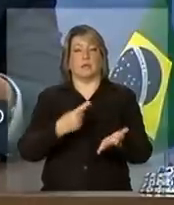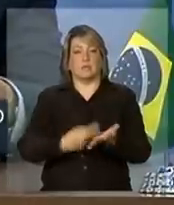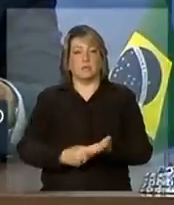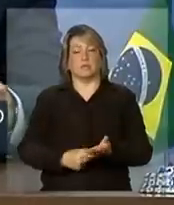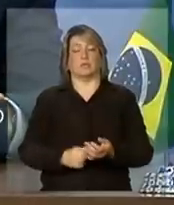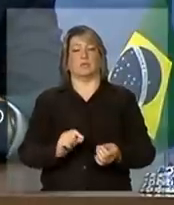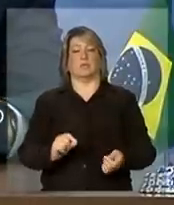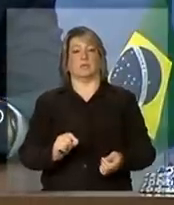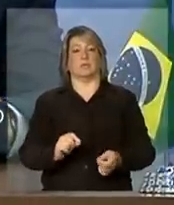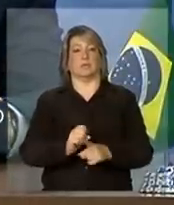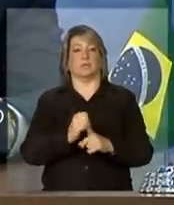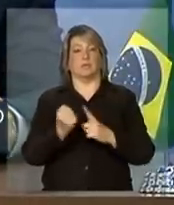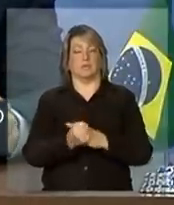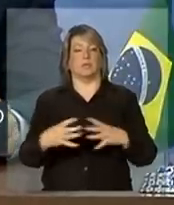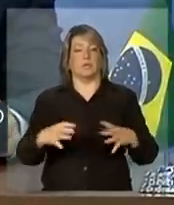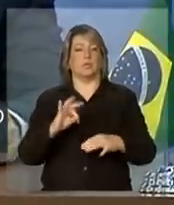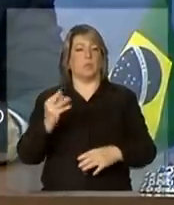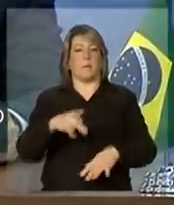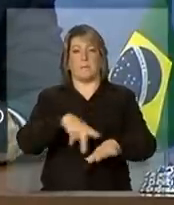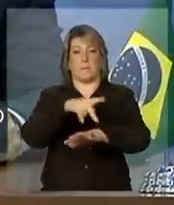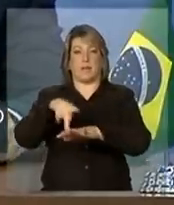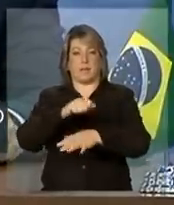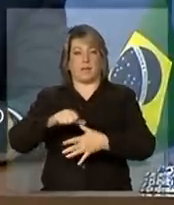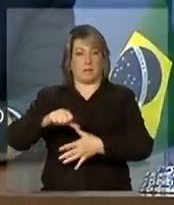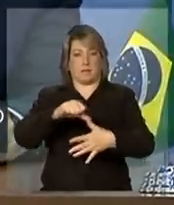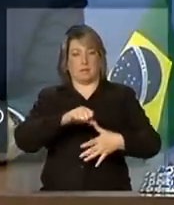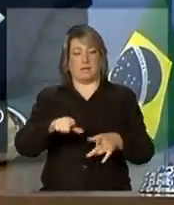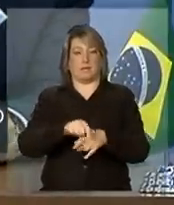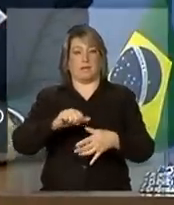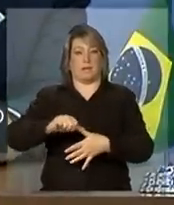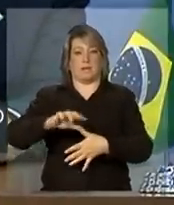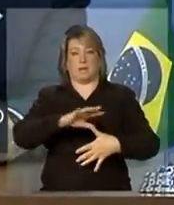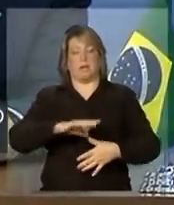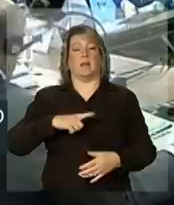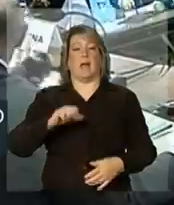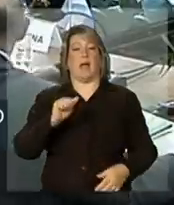todos os países da América do Sul e da América Latina. Muito obrigado.